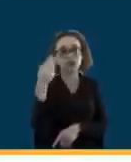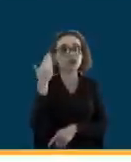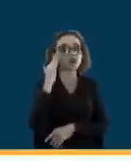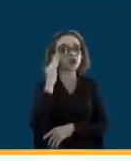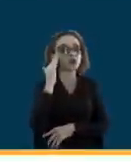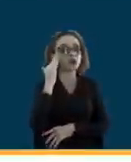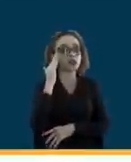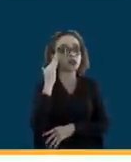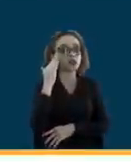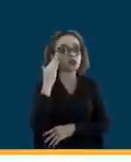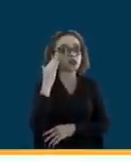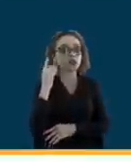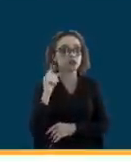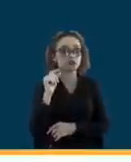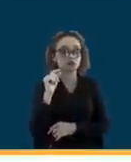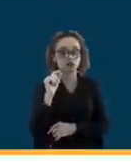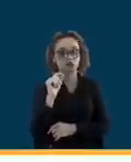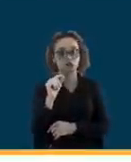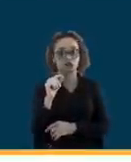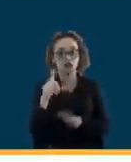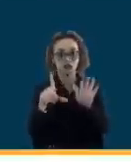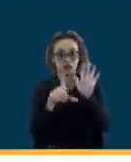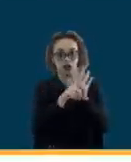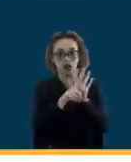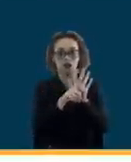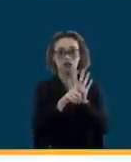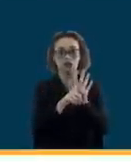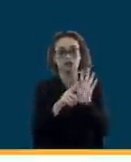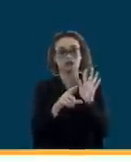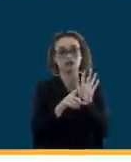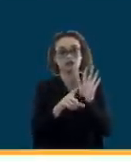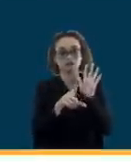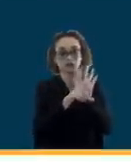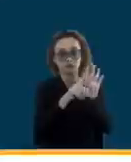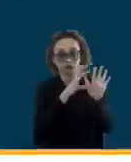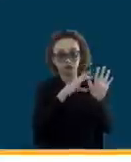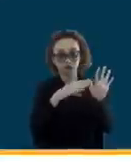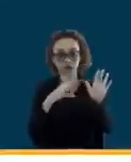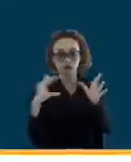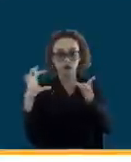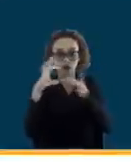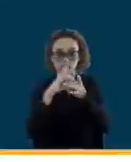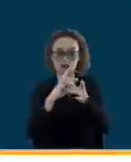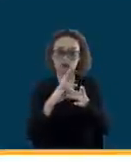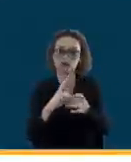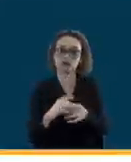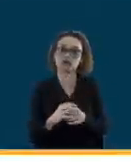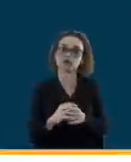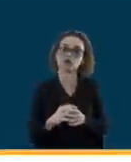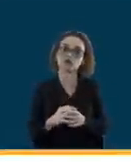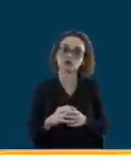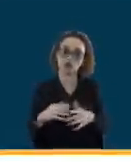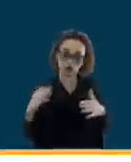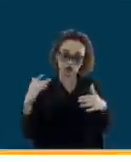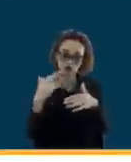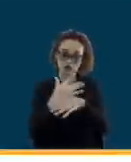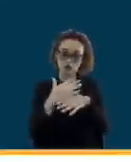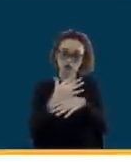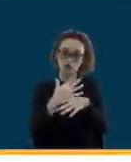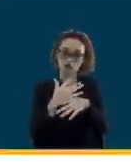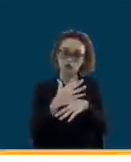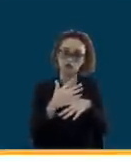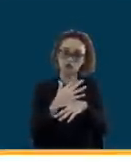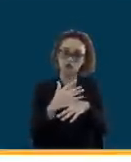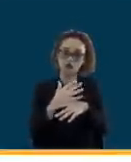passa sobre a aplicação da lei Aldir Blanc, que tem esse efeito também. A sociedade estava totalmente cindida na